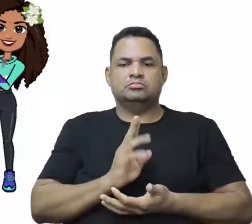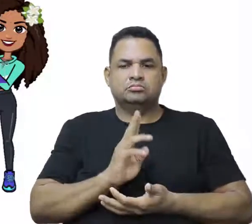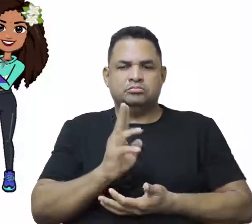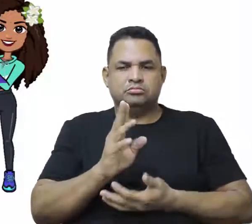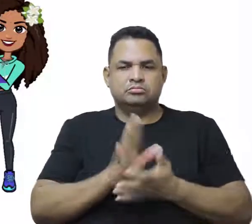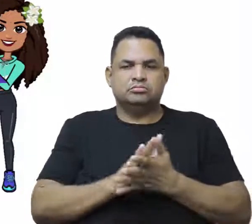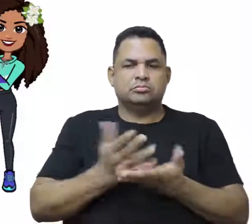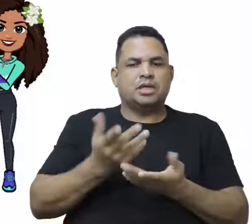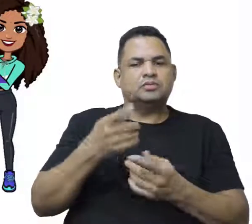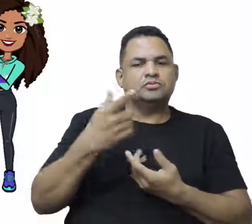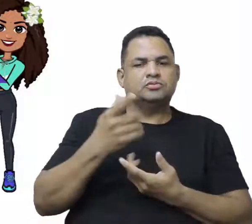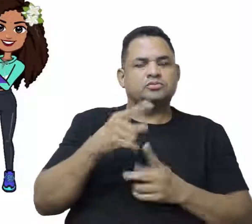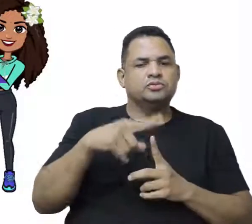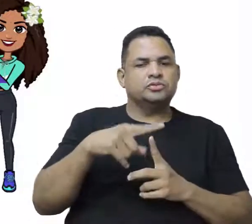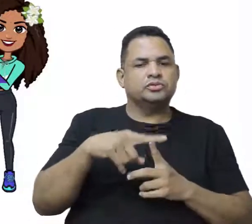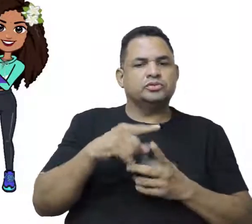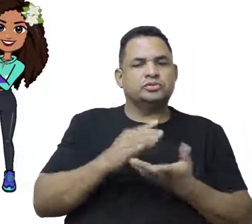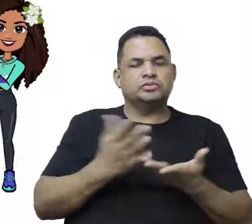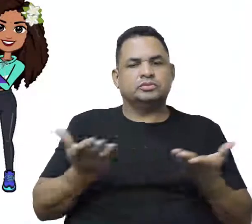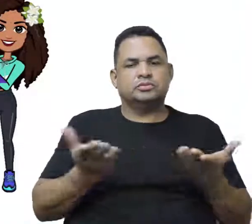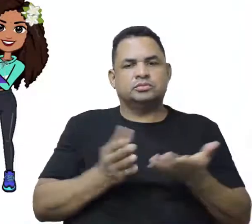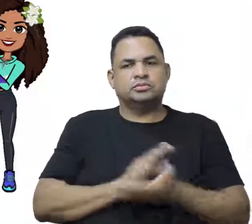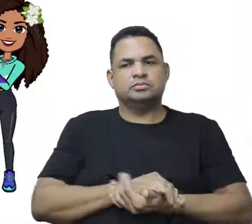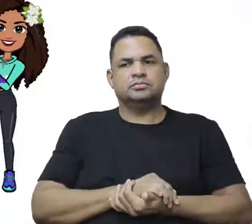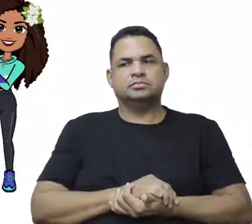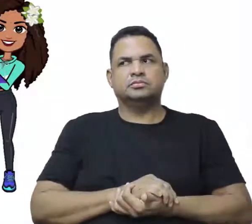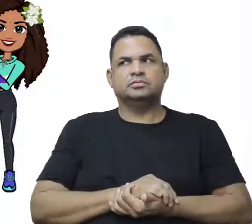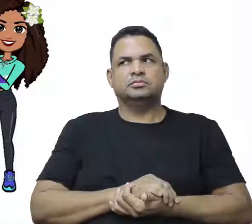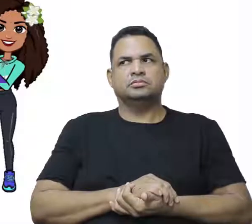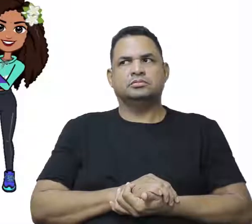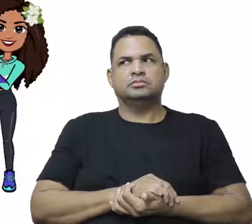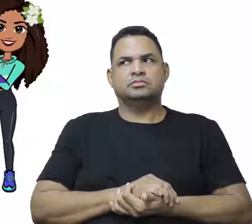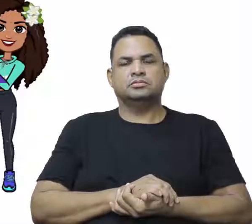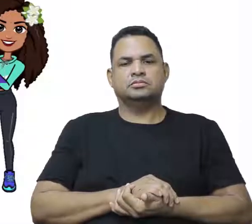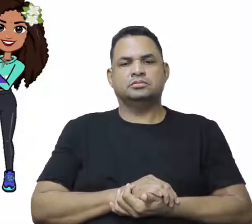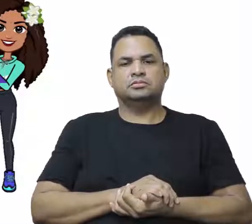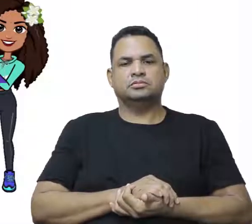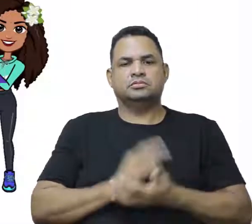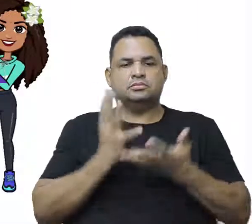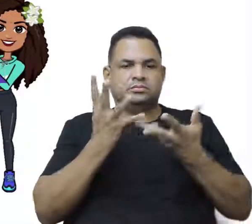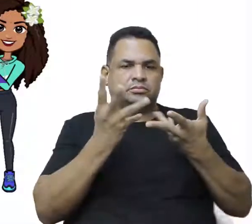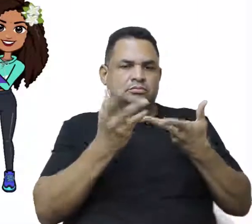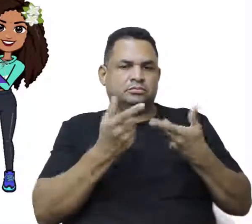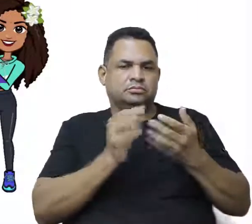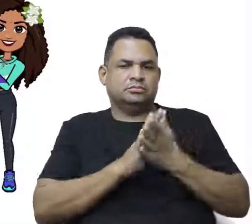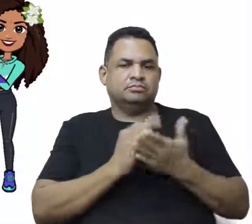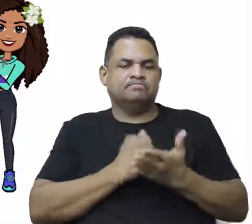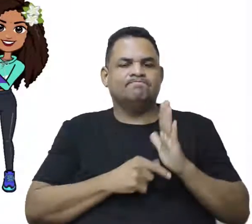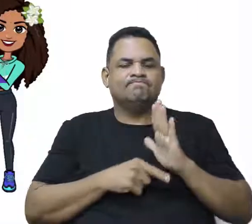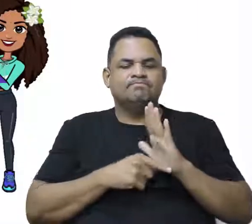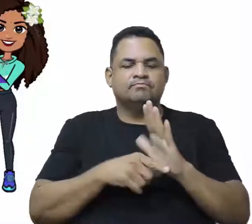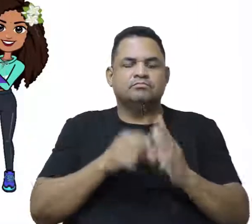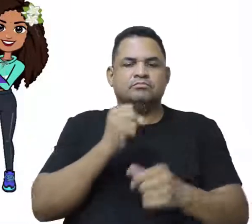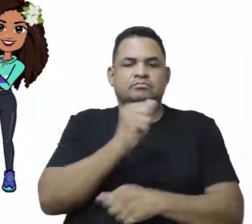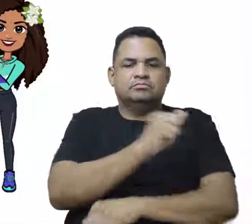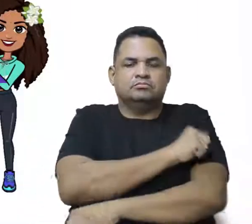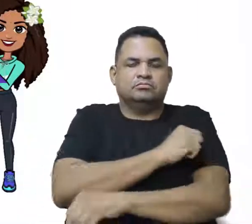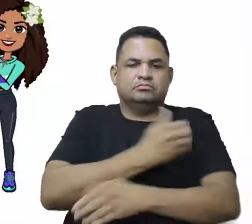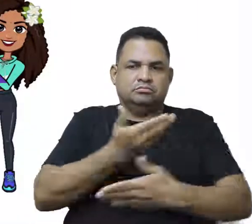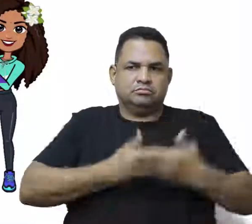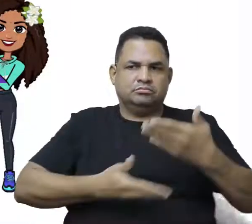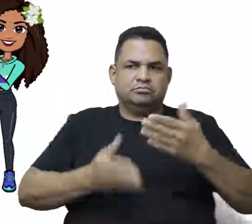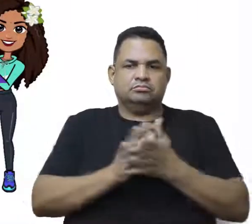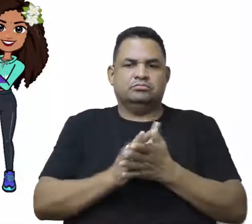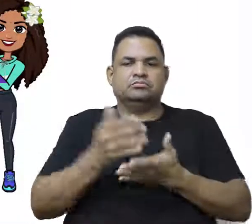um estilo? Será que é isso que a gente vai ver? Olha, essa habilidade aqui, ela vai ajudar muito o aluno da mediação. Se